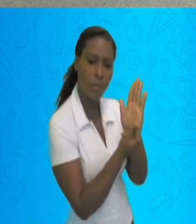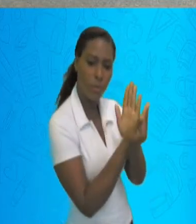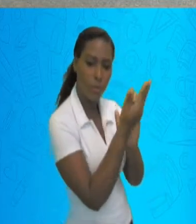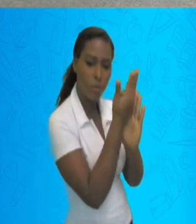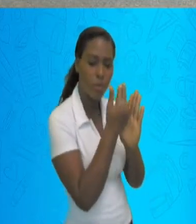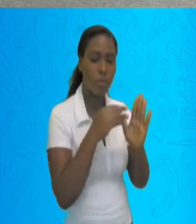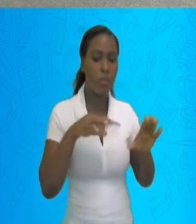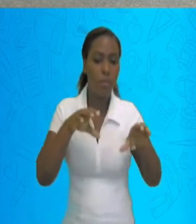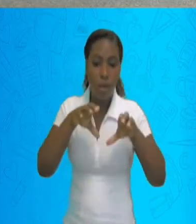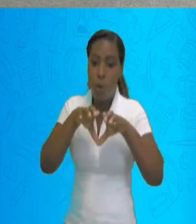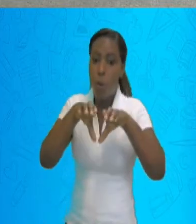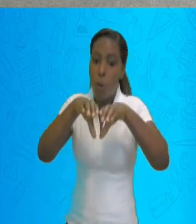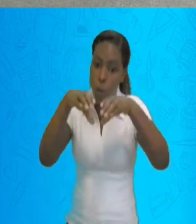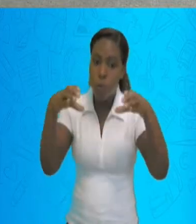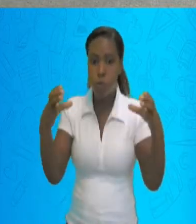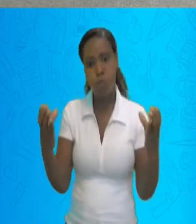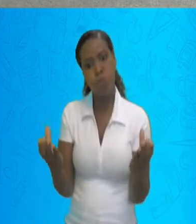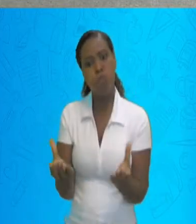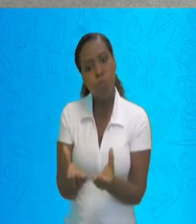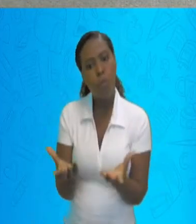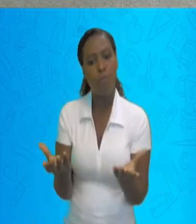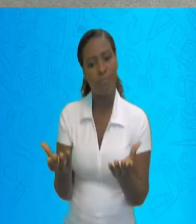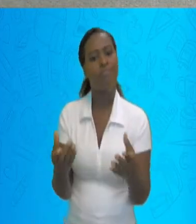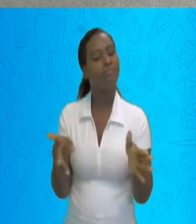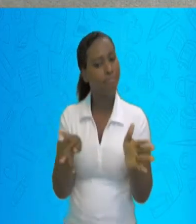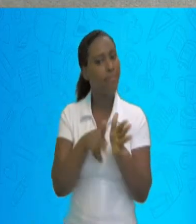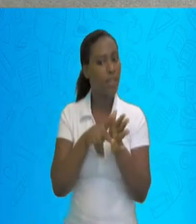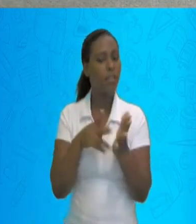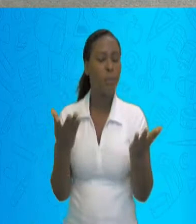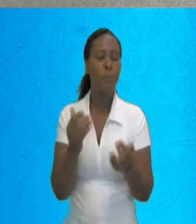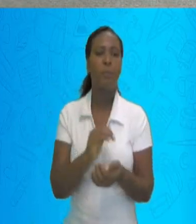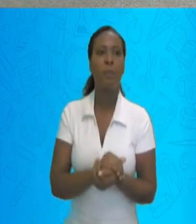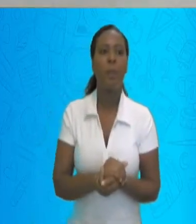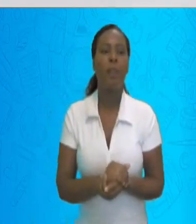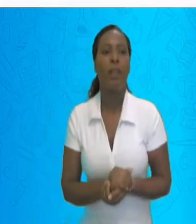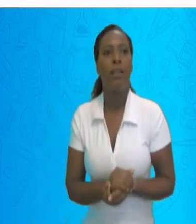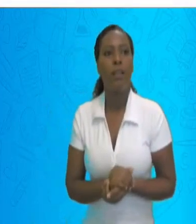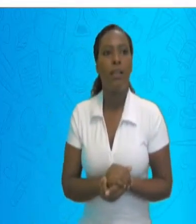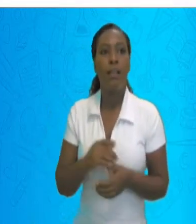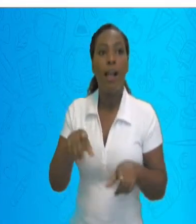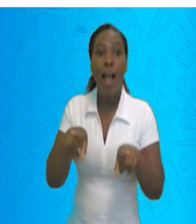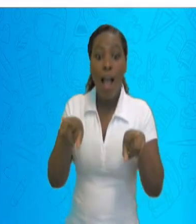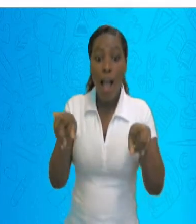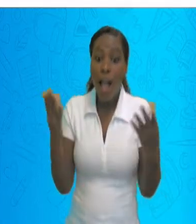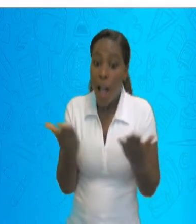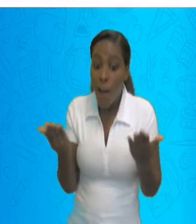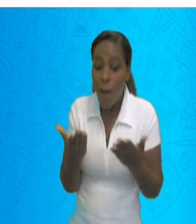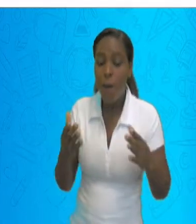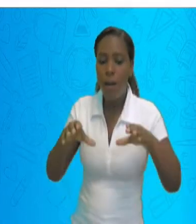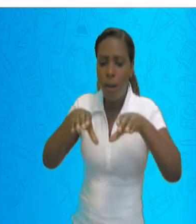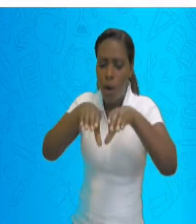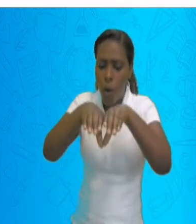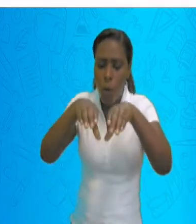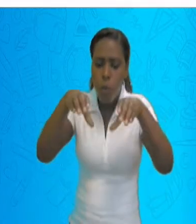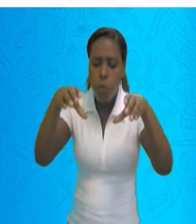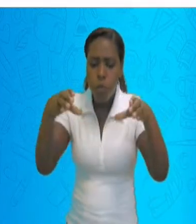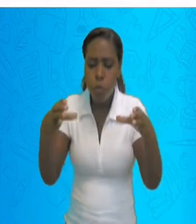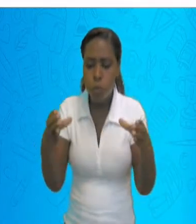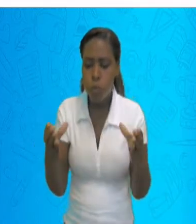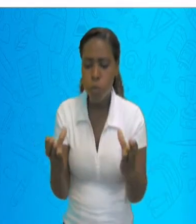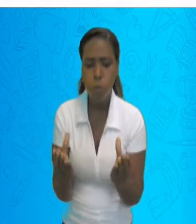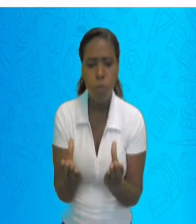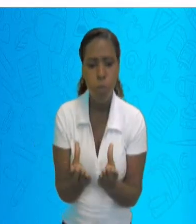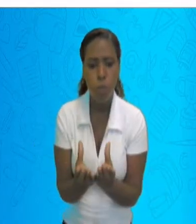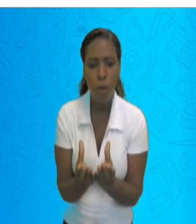esfera. A esfera é uma figura simétrica, também tridimensional. É